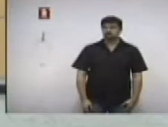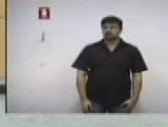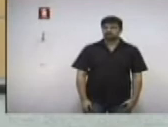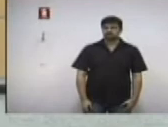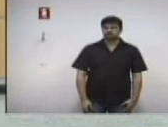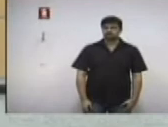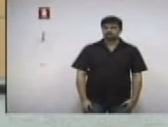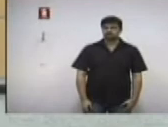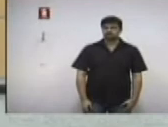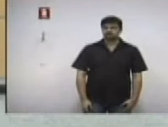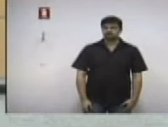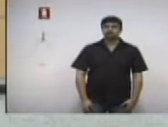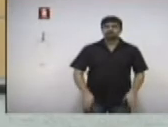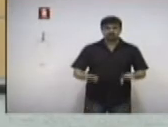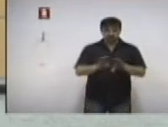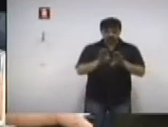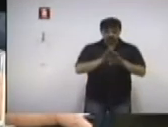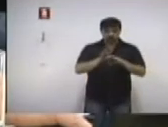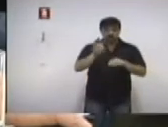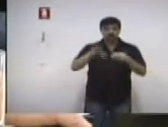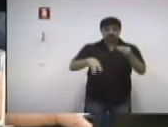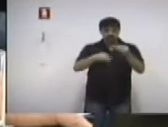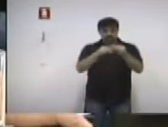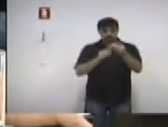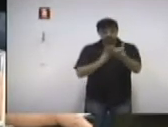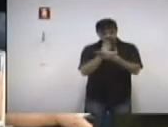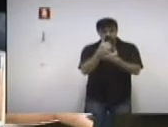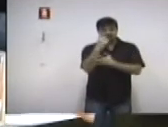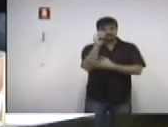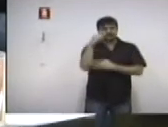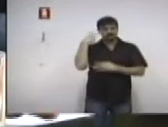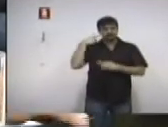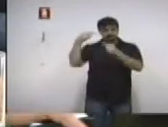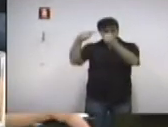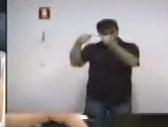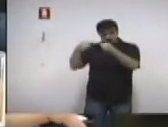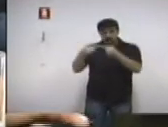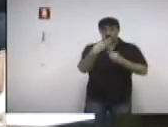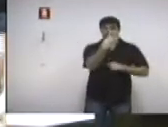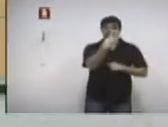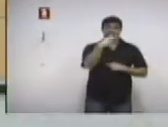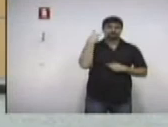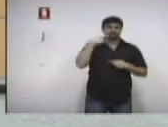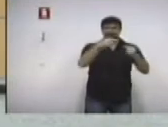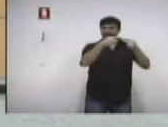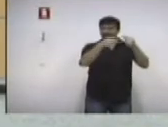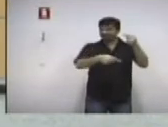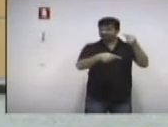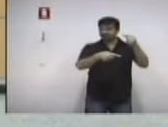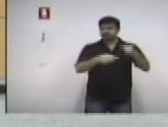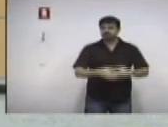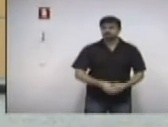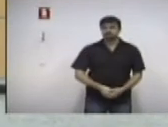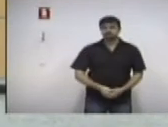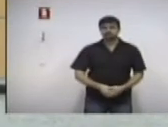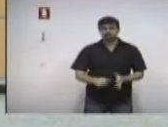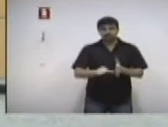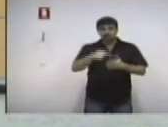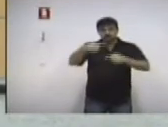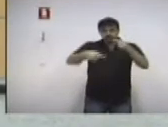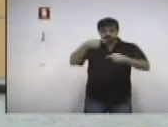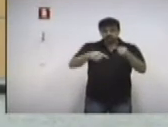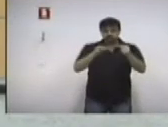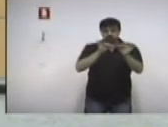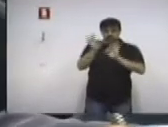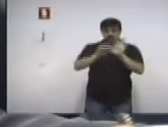e a emenda também foi aprovada por 10 votos favoráveis com quatro votos contrários a primeira excursão